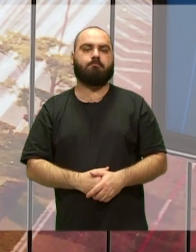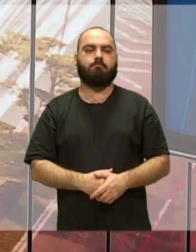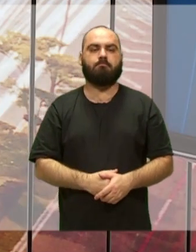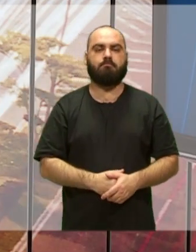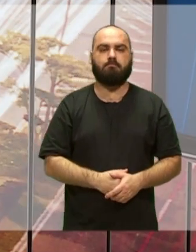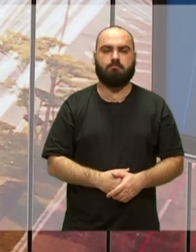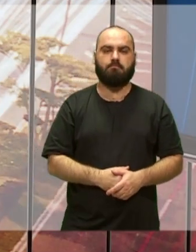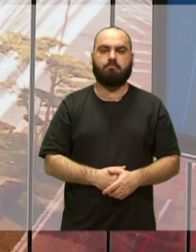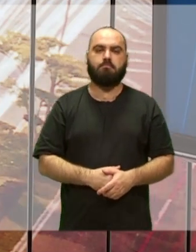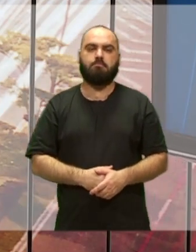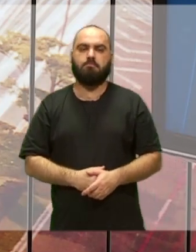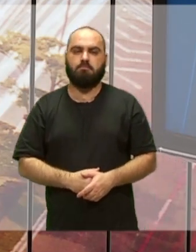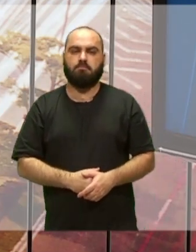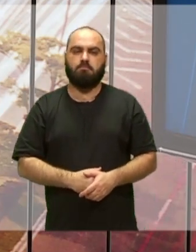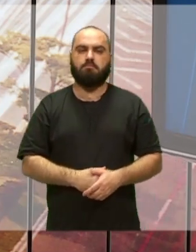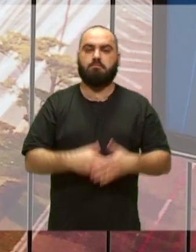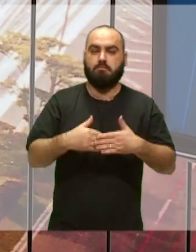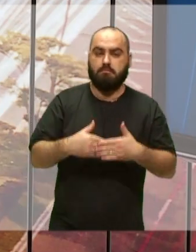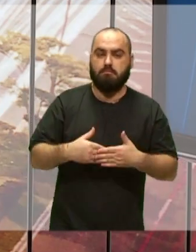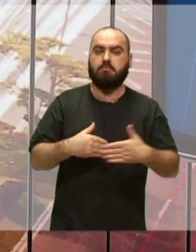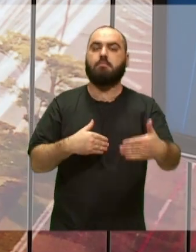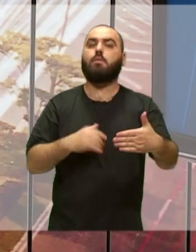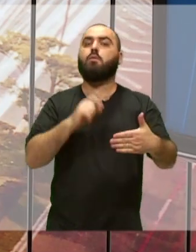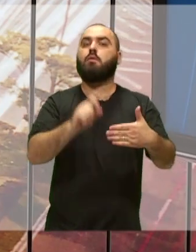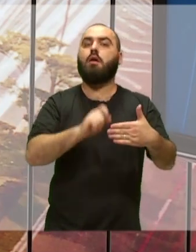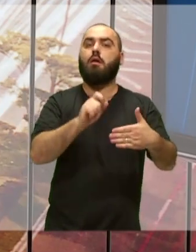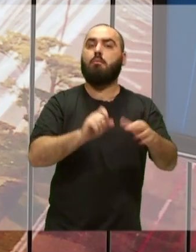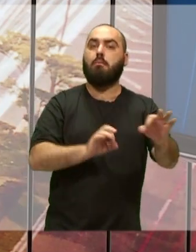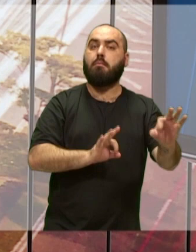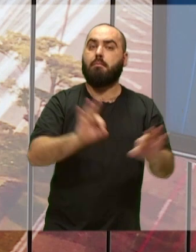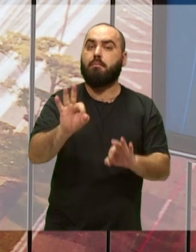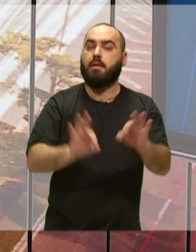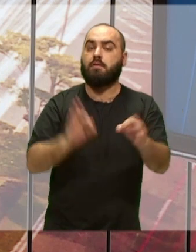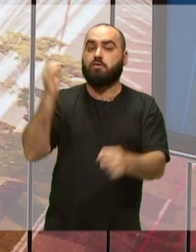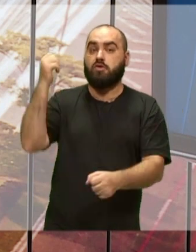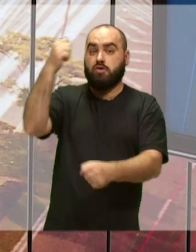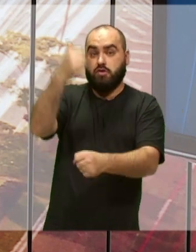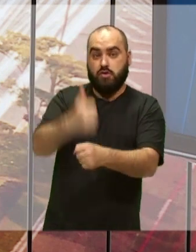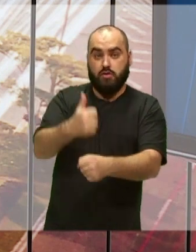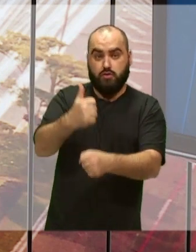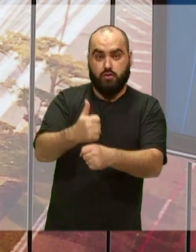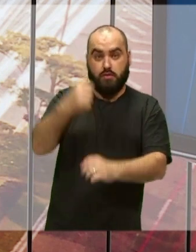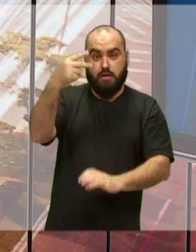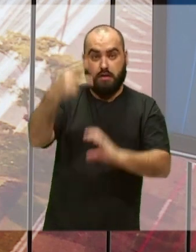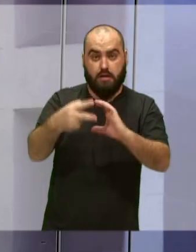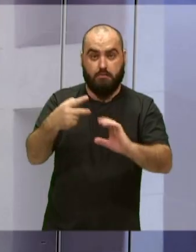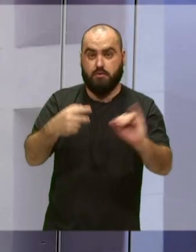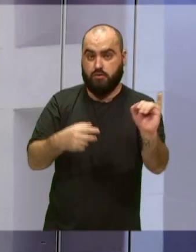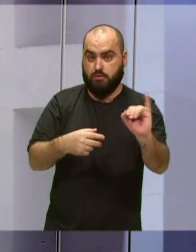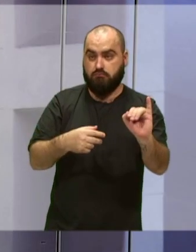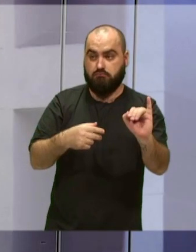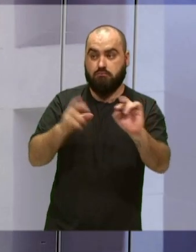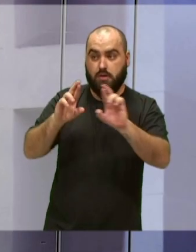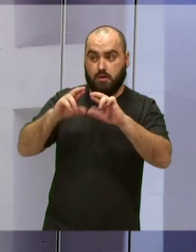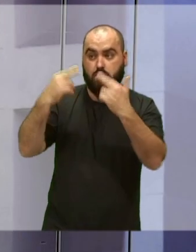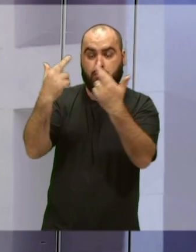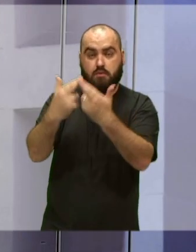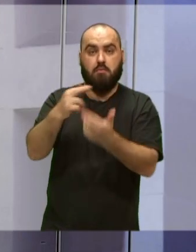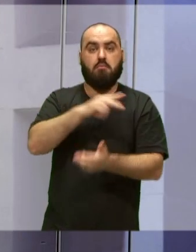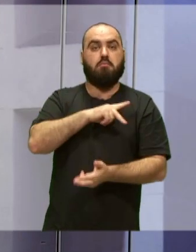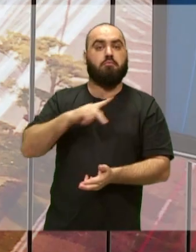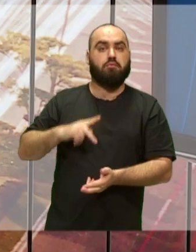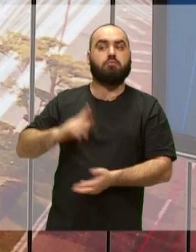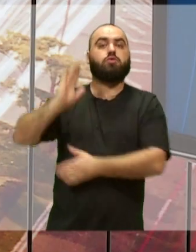as próximas semanas da vinda do do plano diretor para a câmara de vereadores as audiências públicas Agora sim já foram